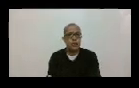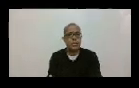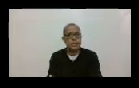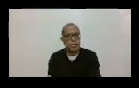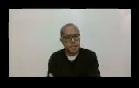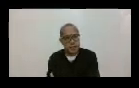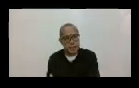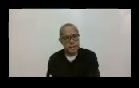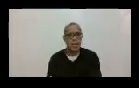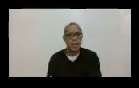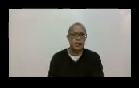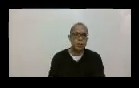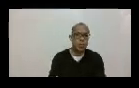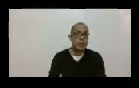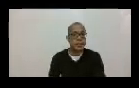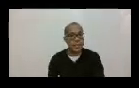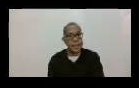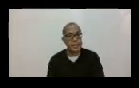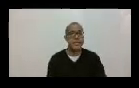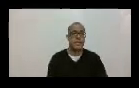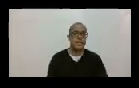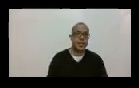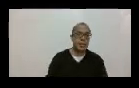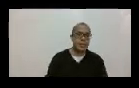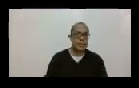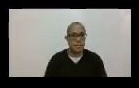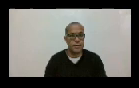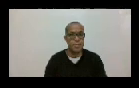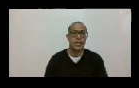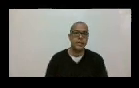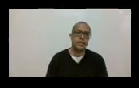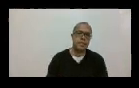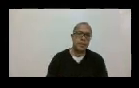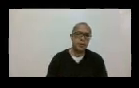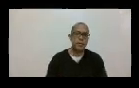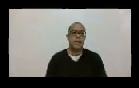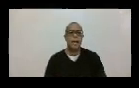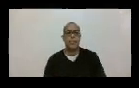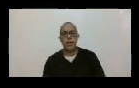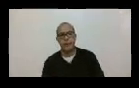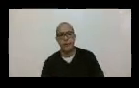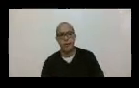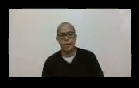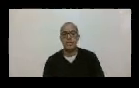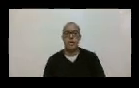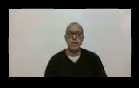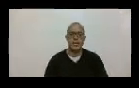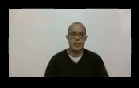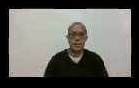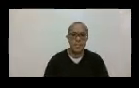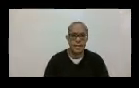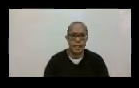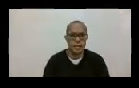essa cidade tem de uma dois milhões de habitantes de 2 a 3 de 3 a 5 de 5 a 9